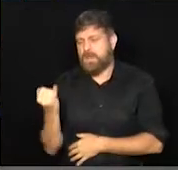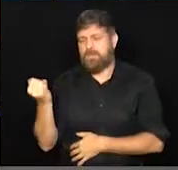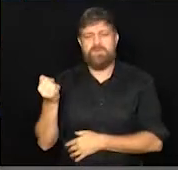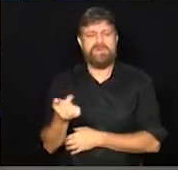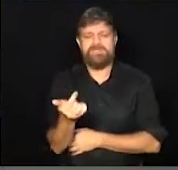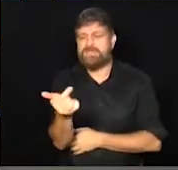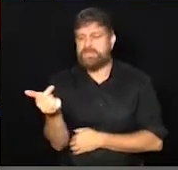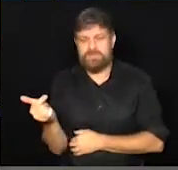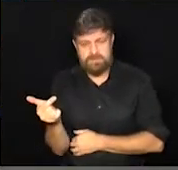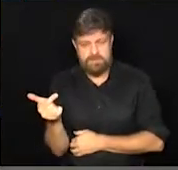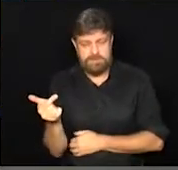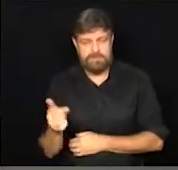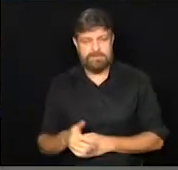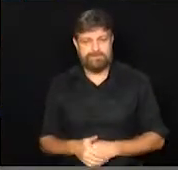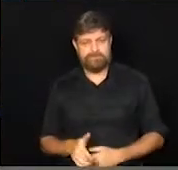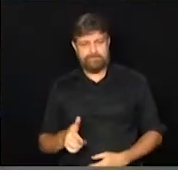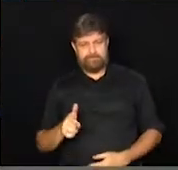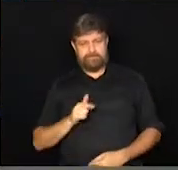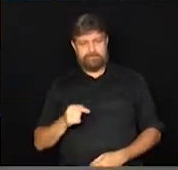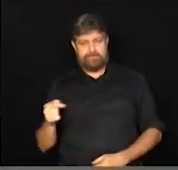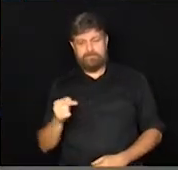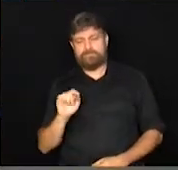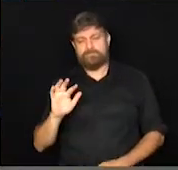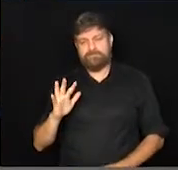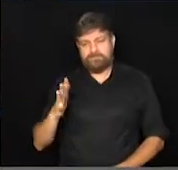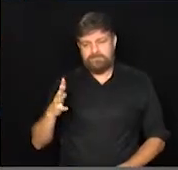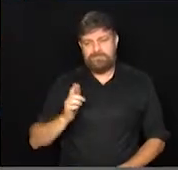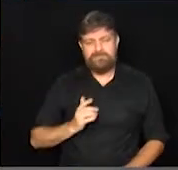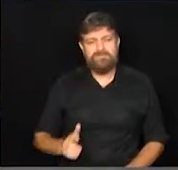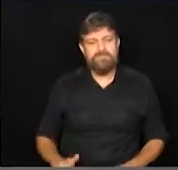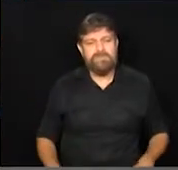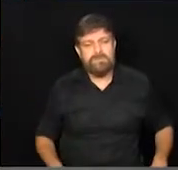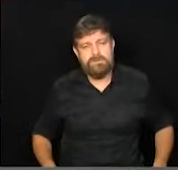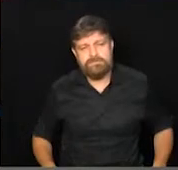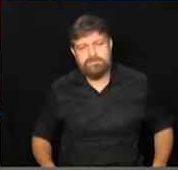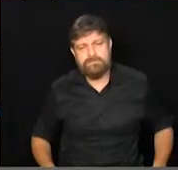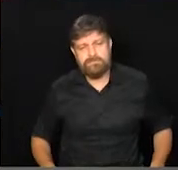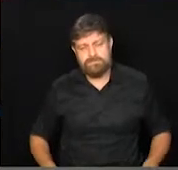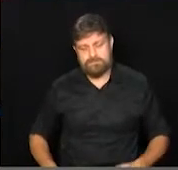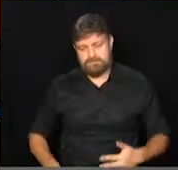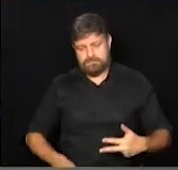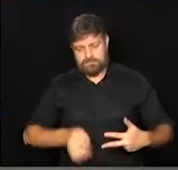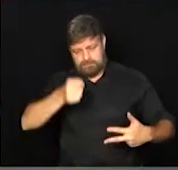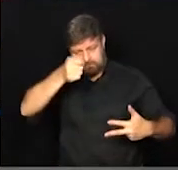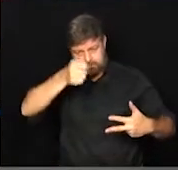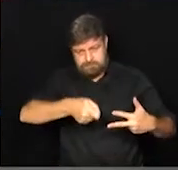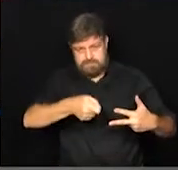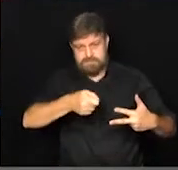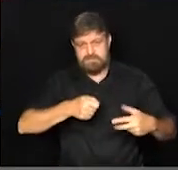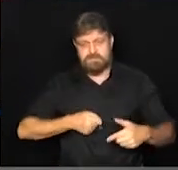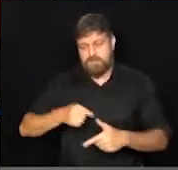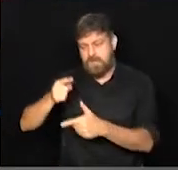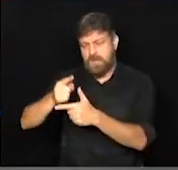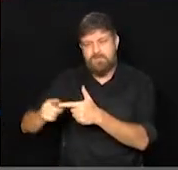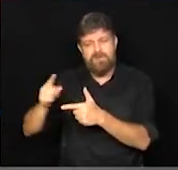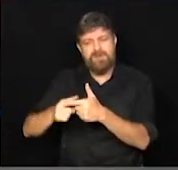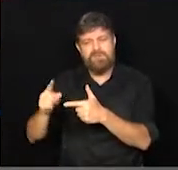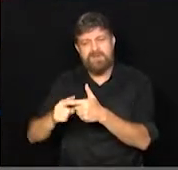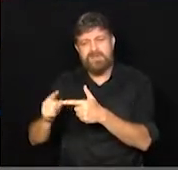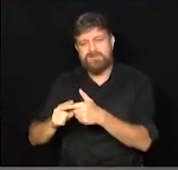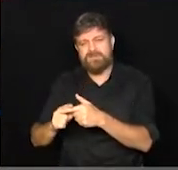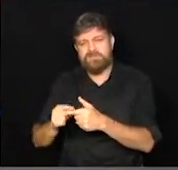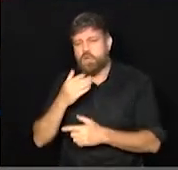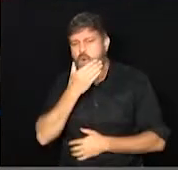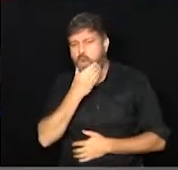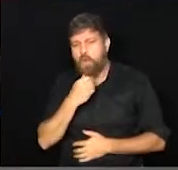em grande medida, a resolução jurídica, né? A resolução desses conflitos era tratado